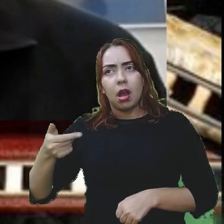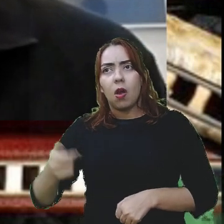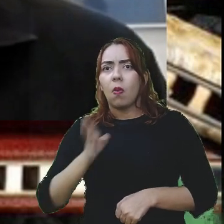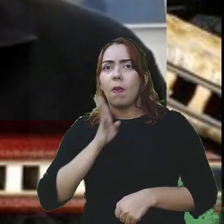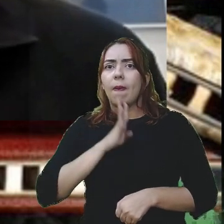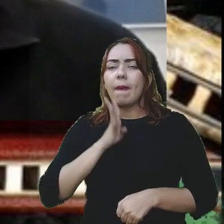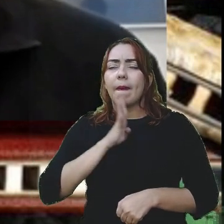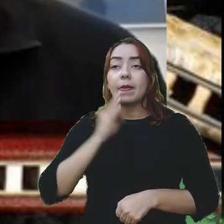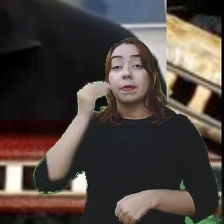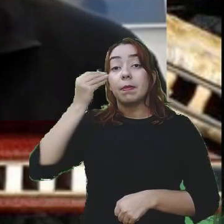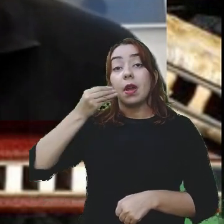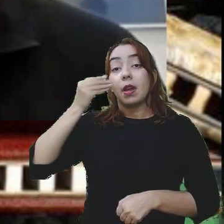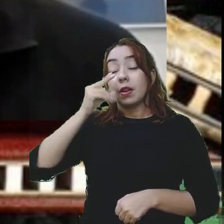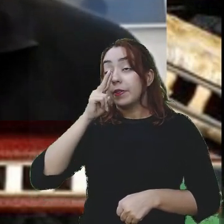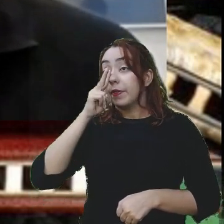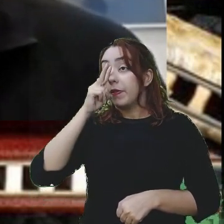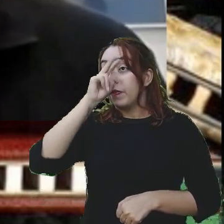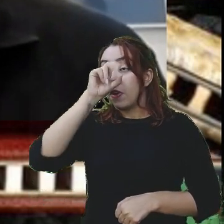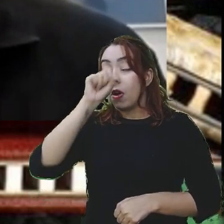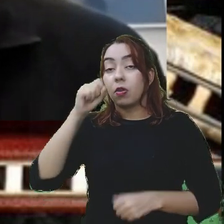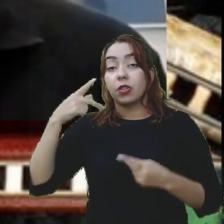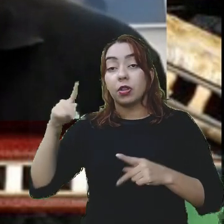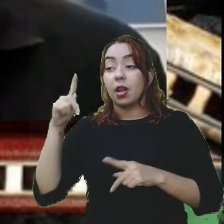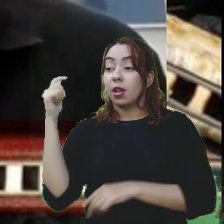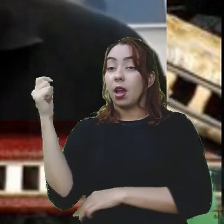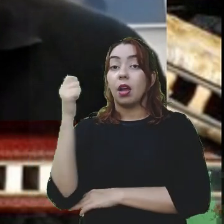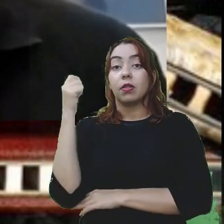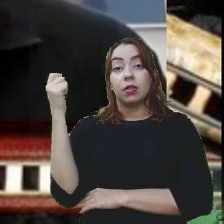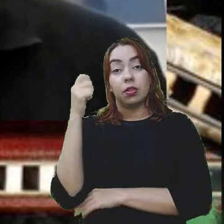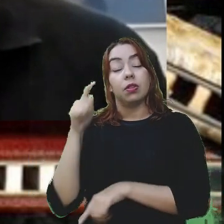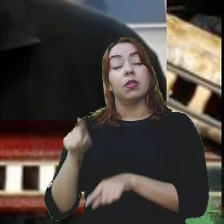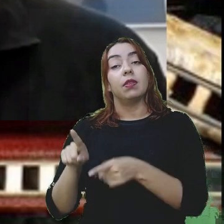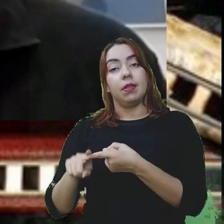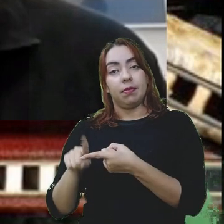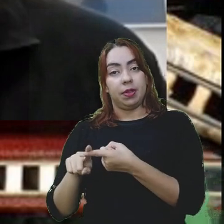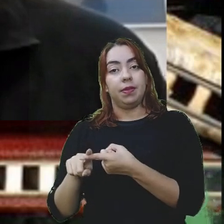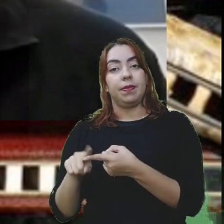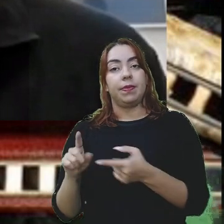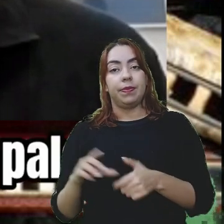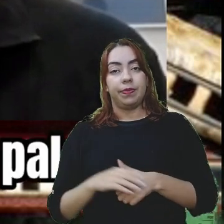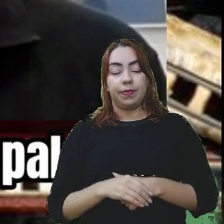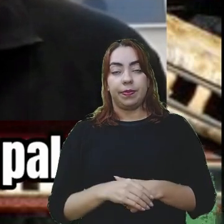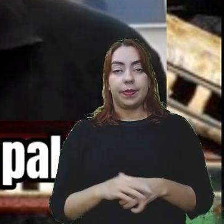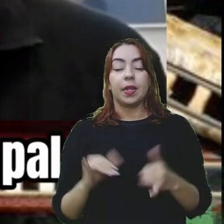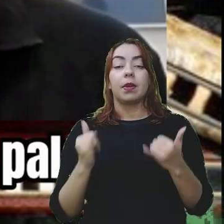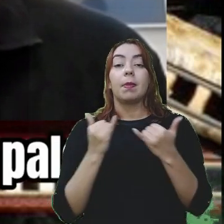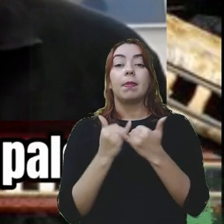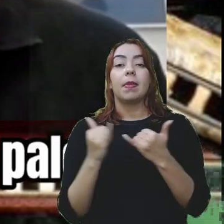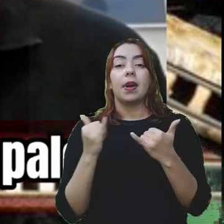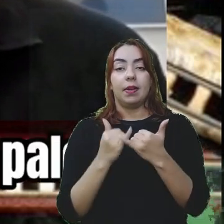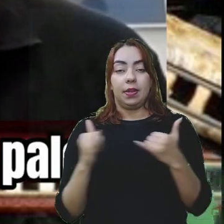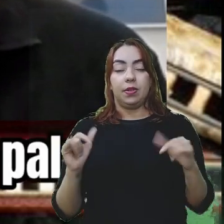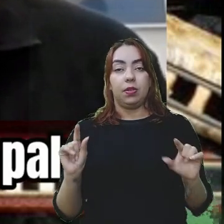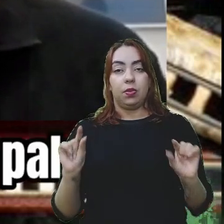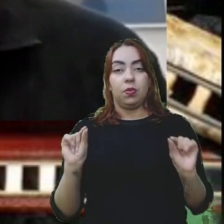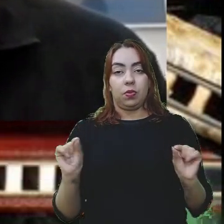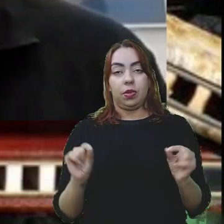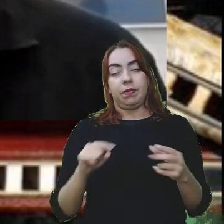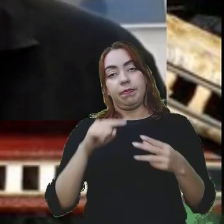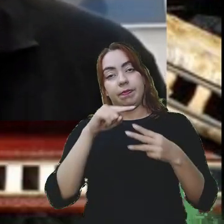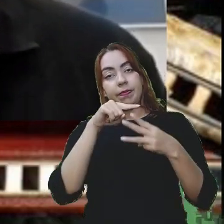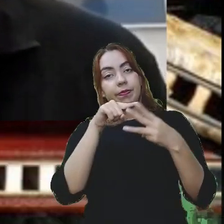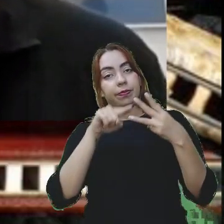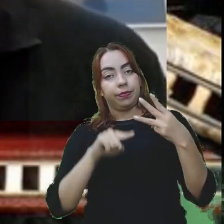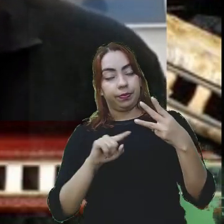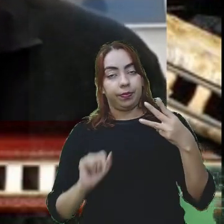forte. Afinal de contas, ele é de lá. Então, agora, a similitude, porque a gente tem os 3 instrumentos das palhetas